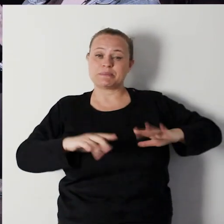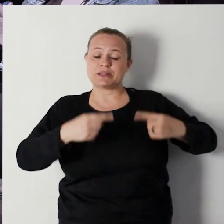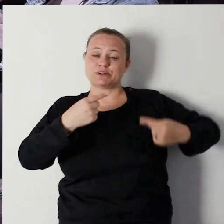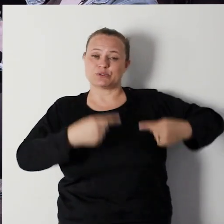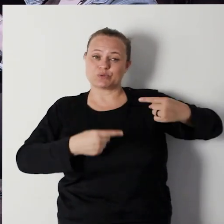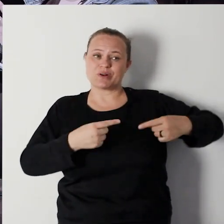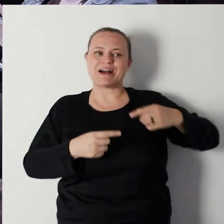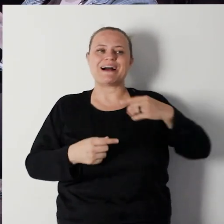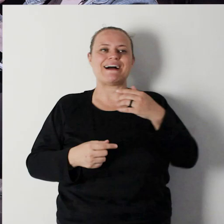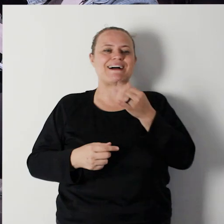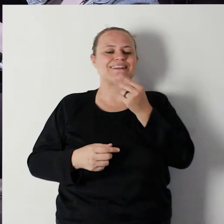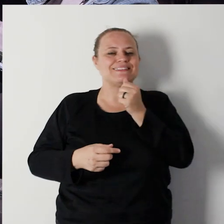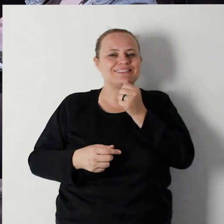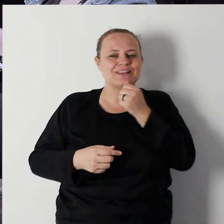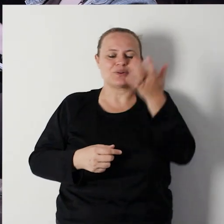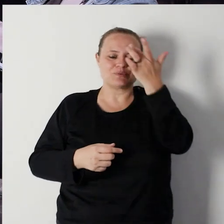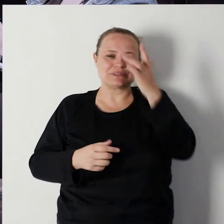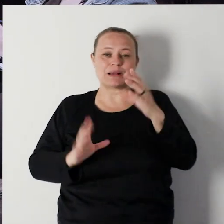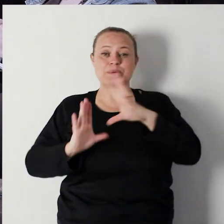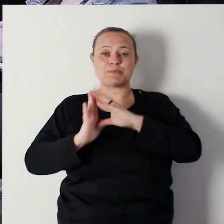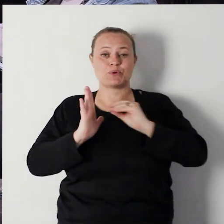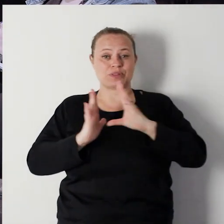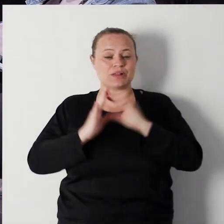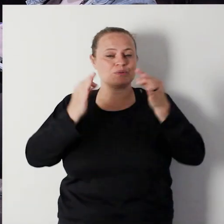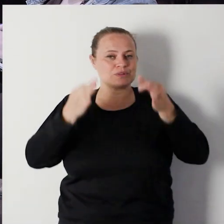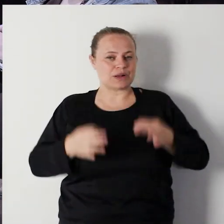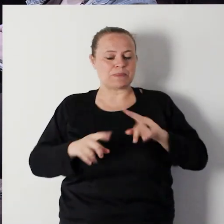direcionadas, claro que por várias discussões, né, a gente ainda não